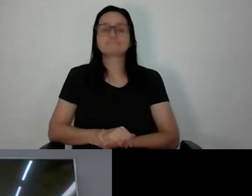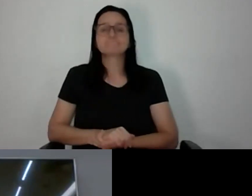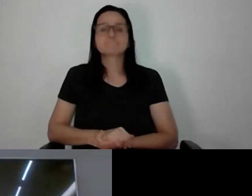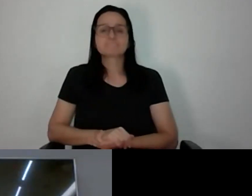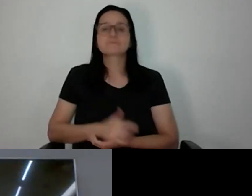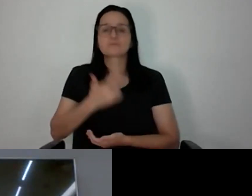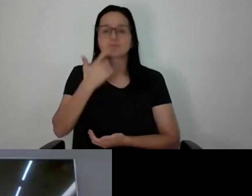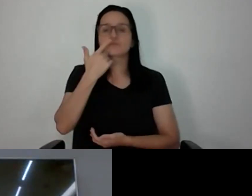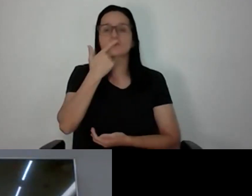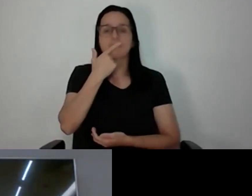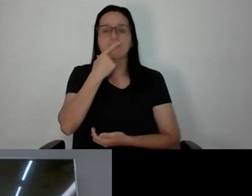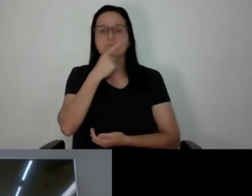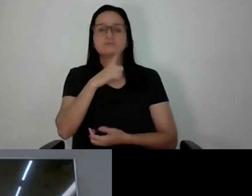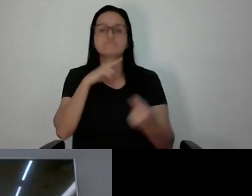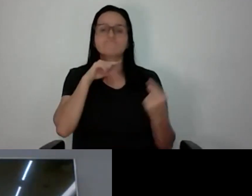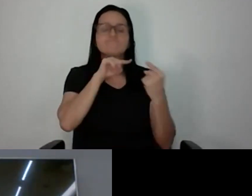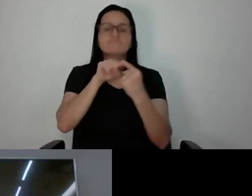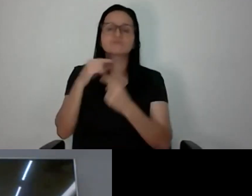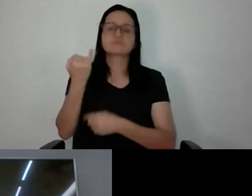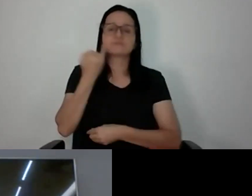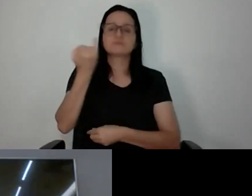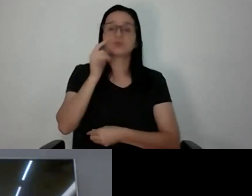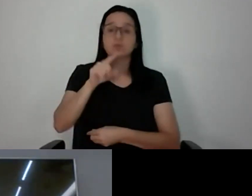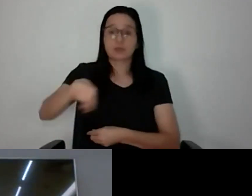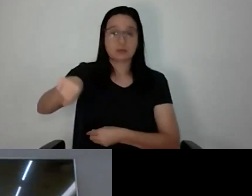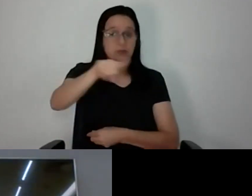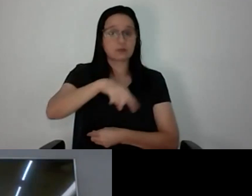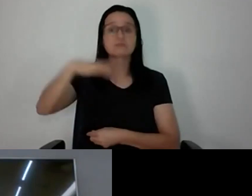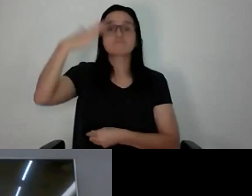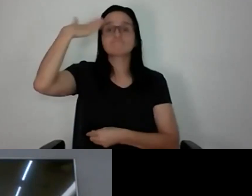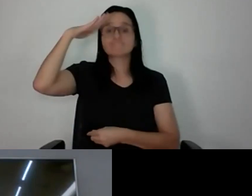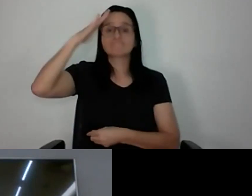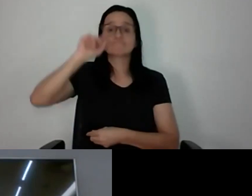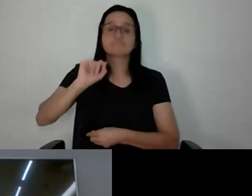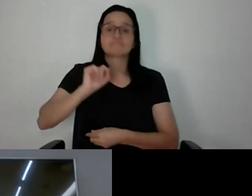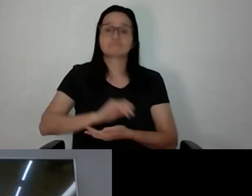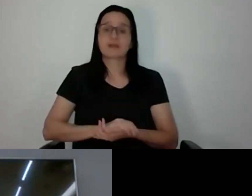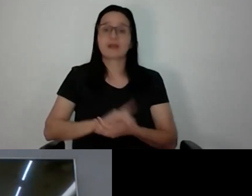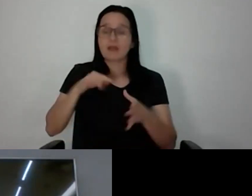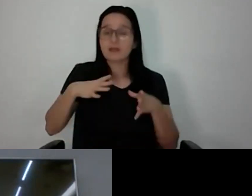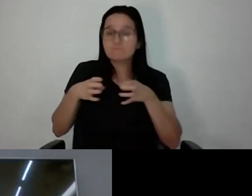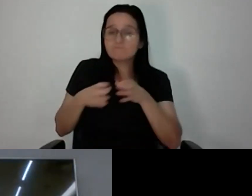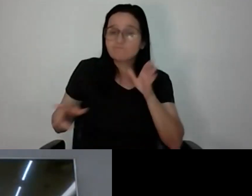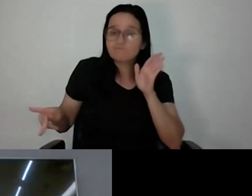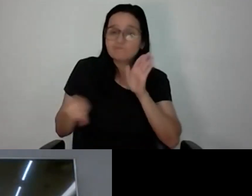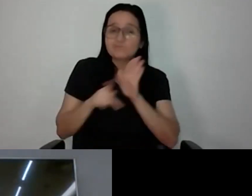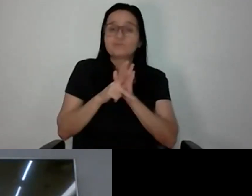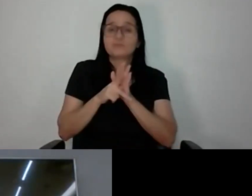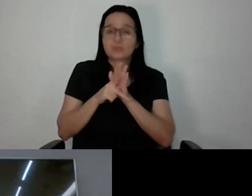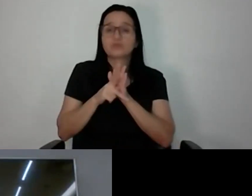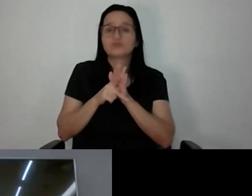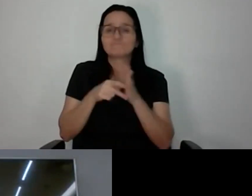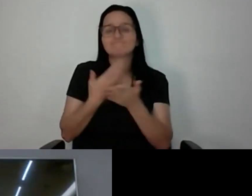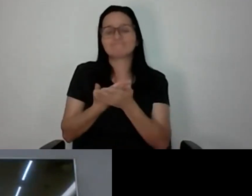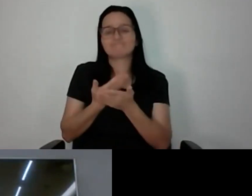São Paulo, foi interessante, mais interessante ainda para todo mundo que está aqui, porque o grupo era exclusivamente, ou quase exclusivamente, de estudantes.